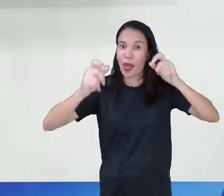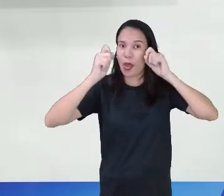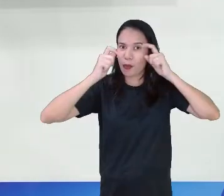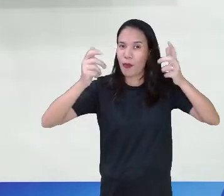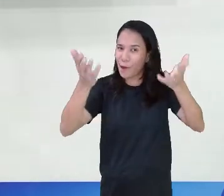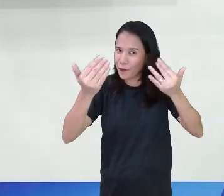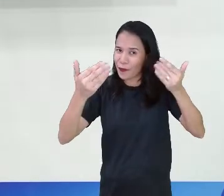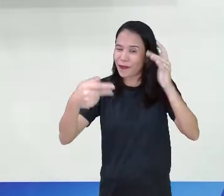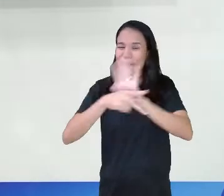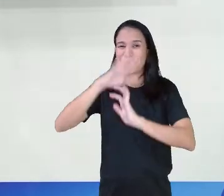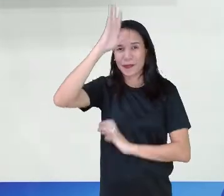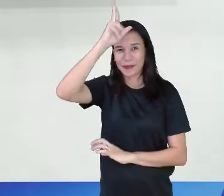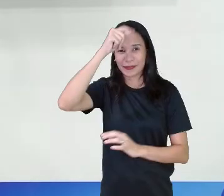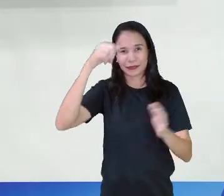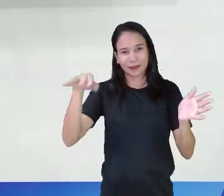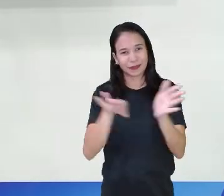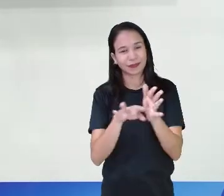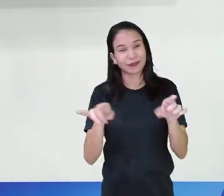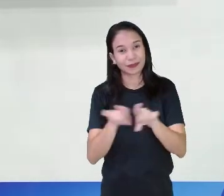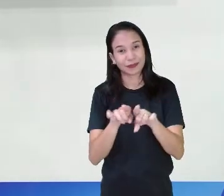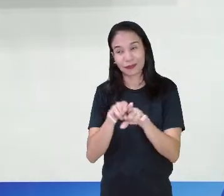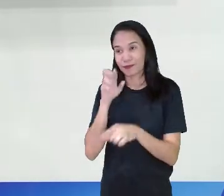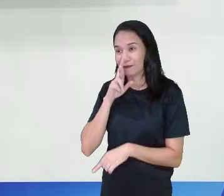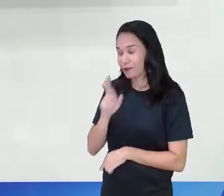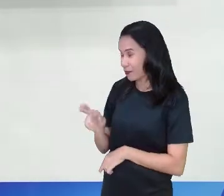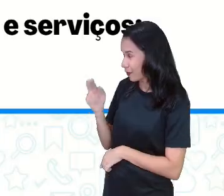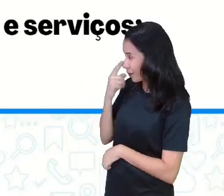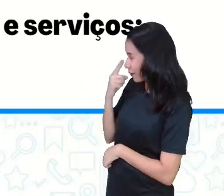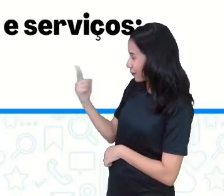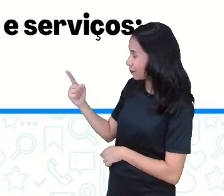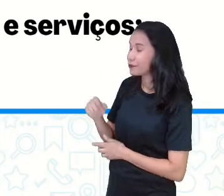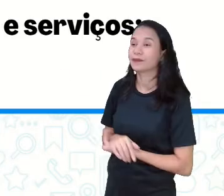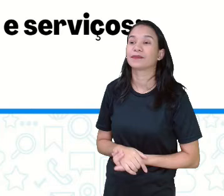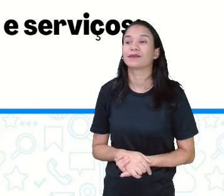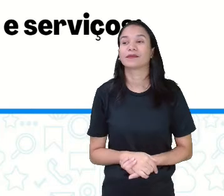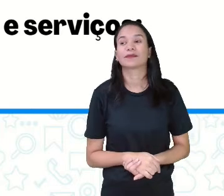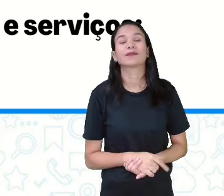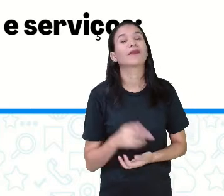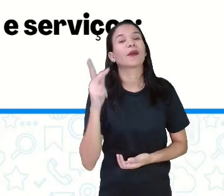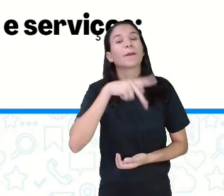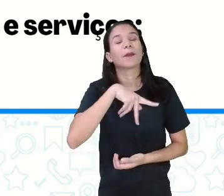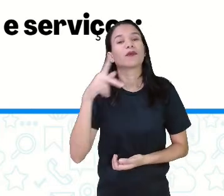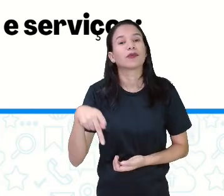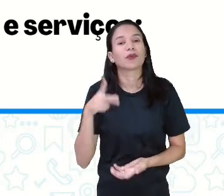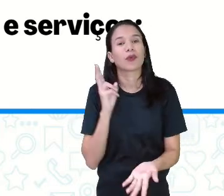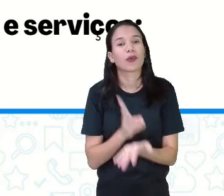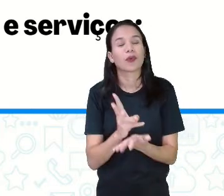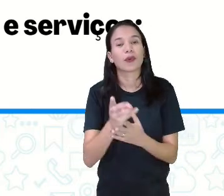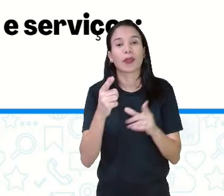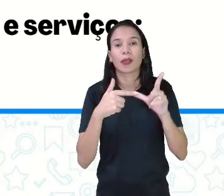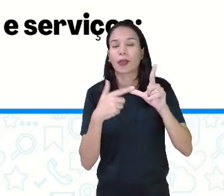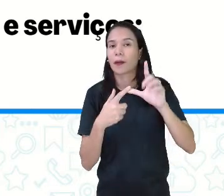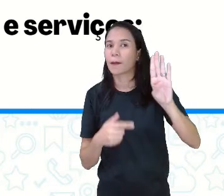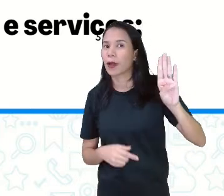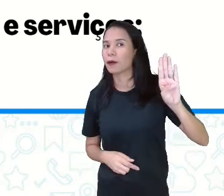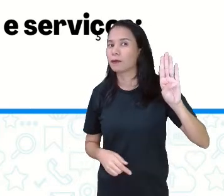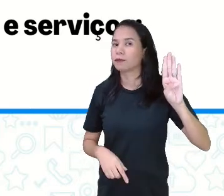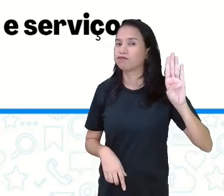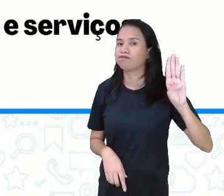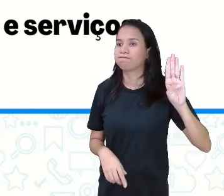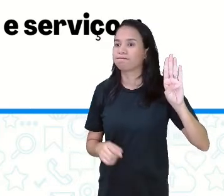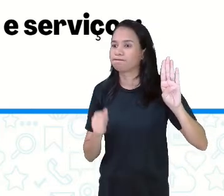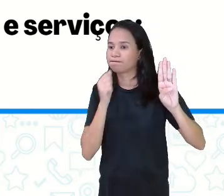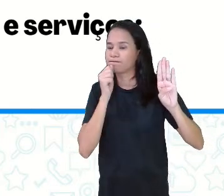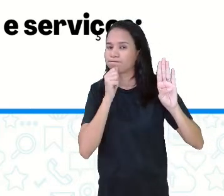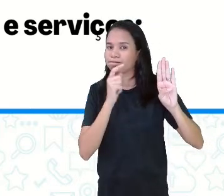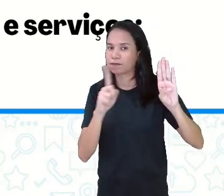O galo chegou. Mas vamos também para a resposta. Qual é a resposta? E aí, professora, continua sendo letra B? Não